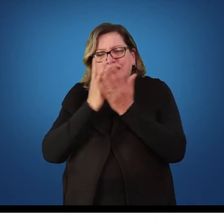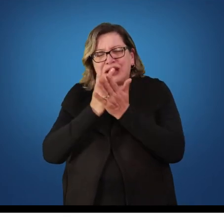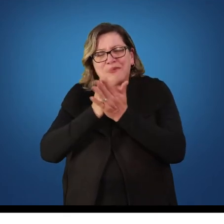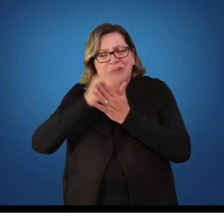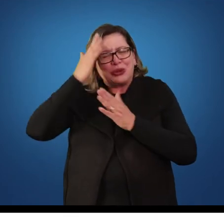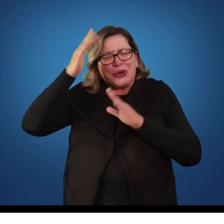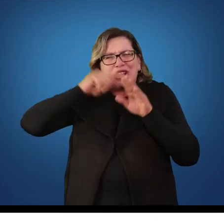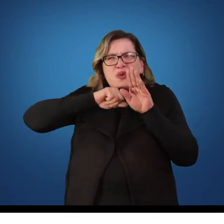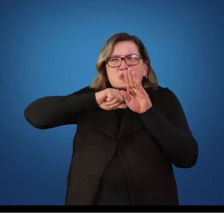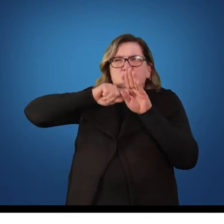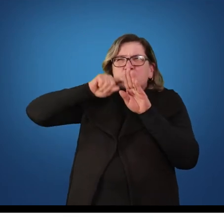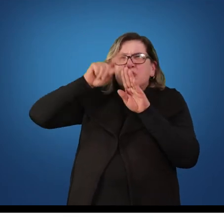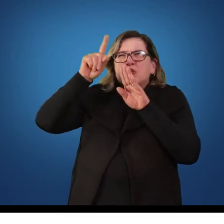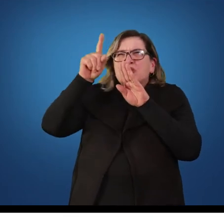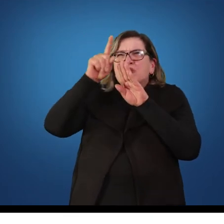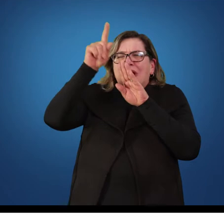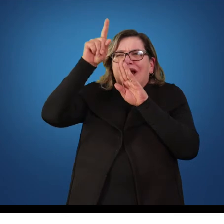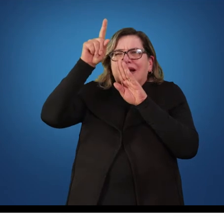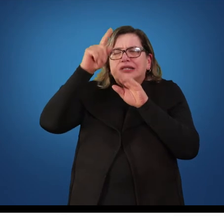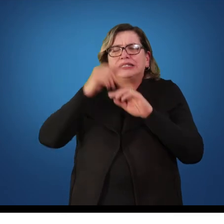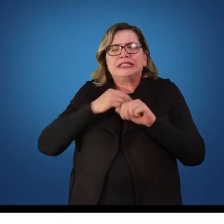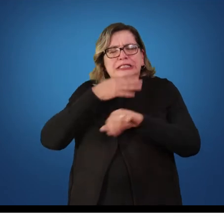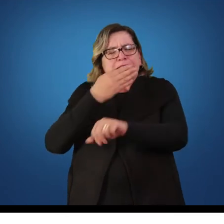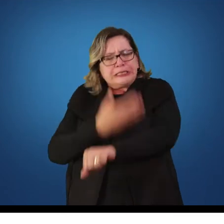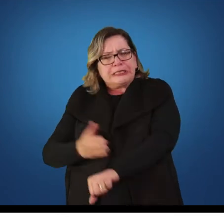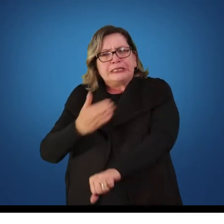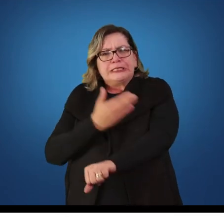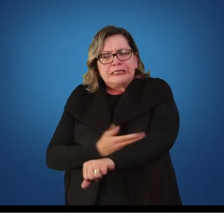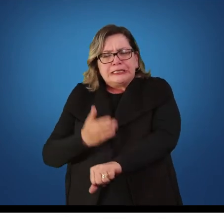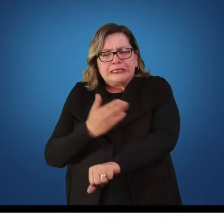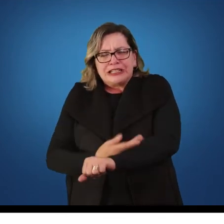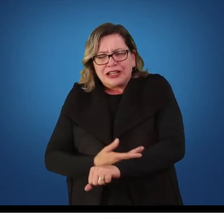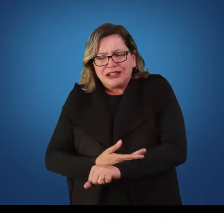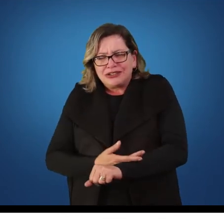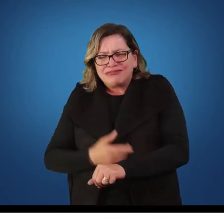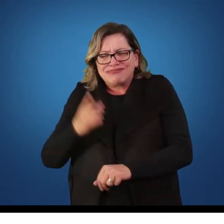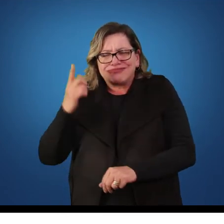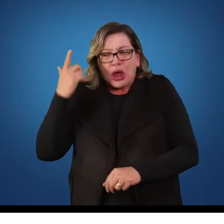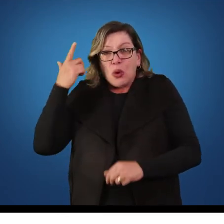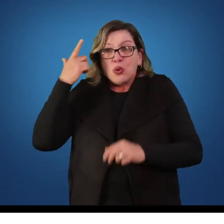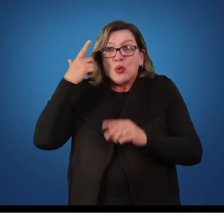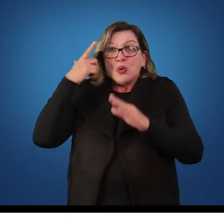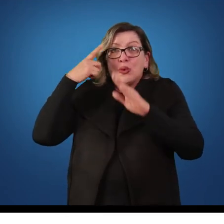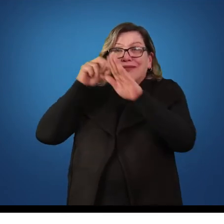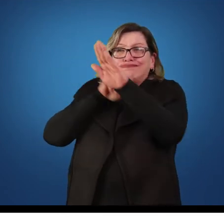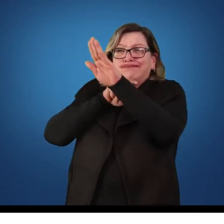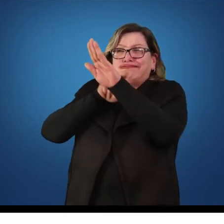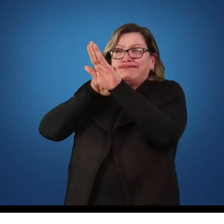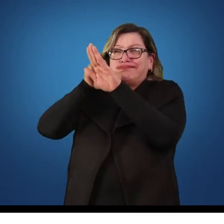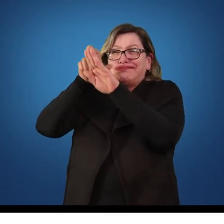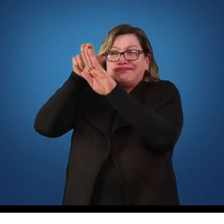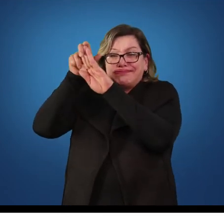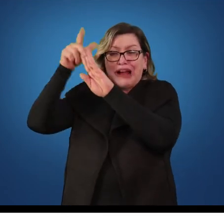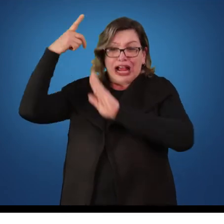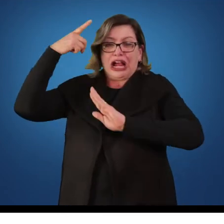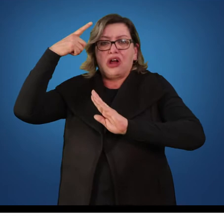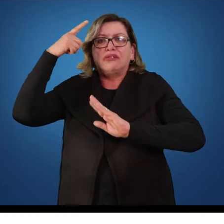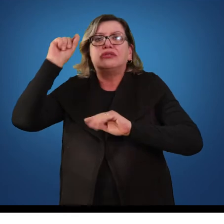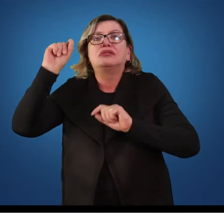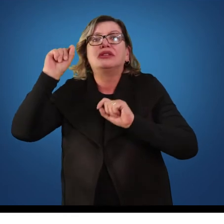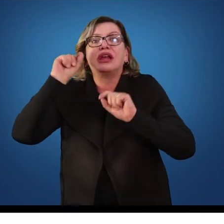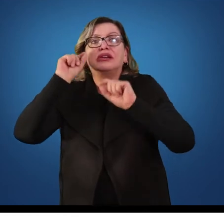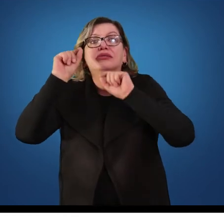existe e aí o dia que ele consegue o que só resta a fazer o